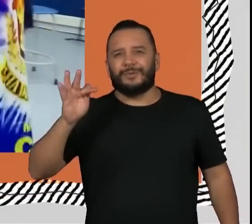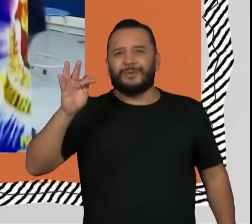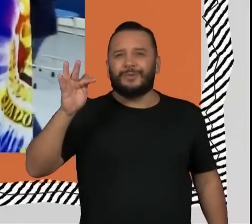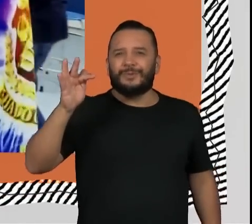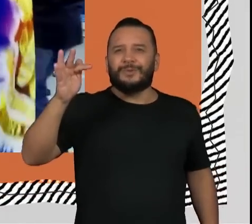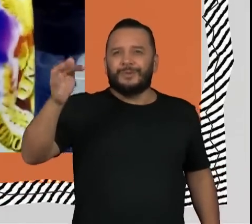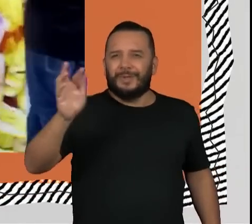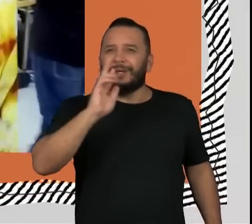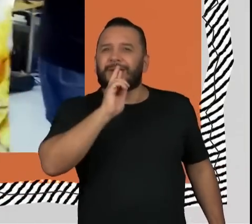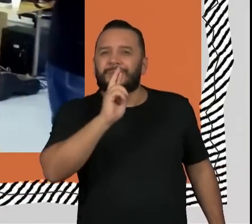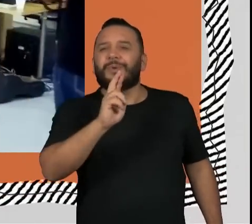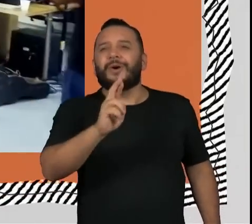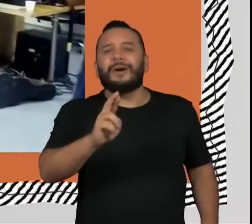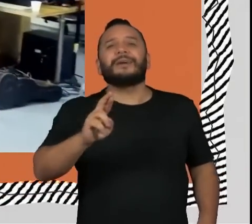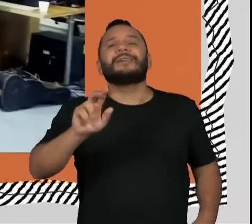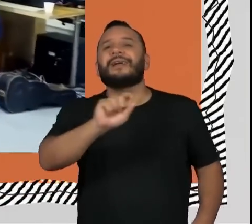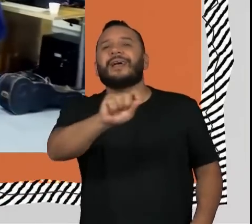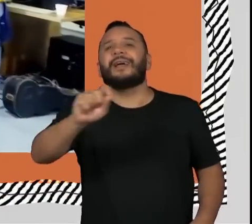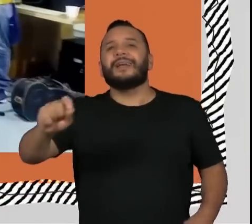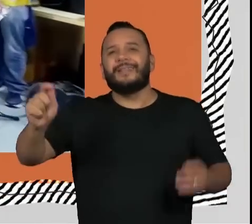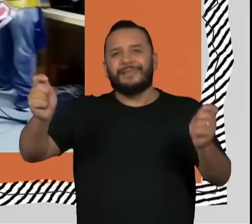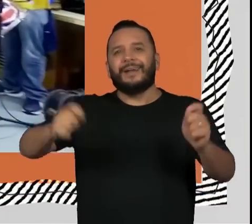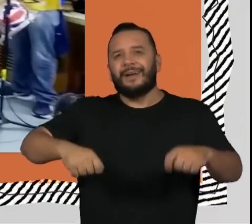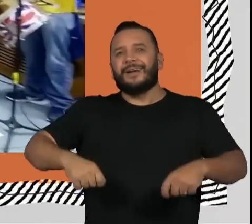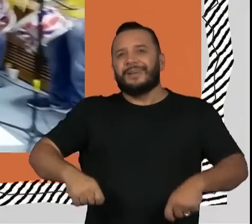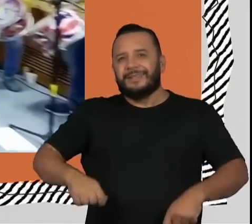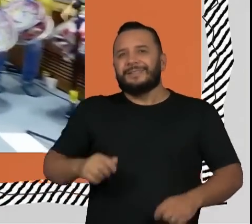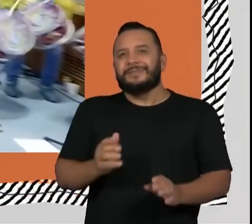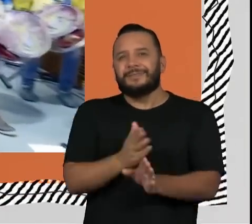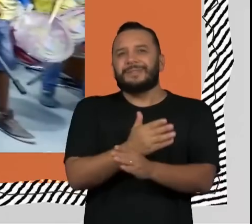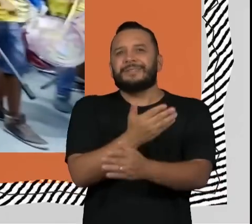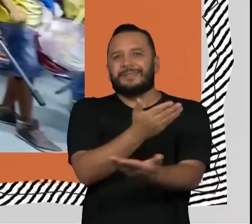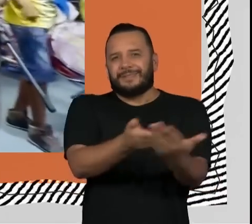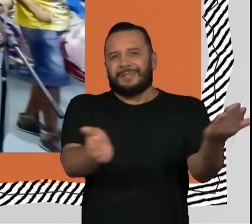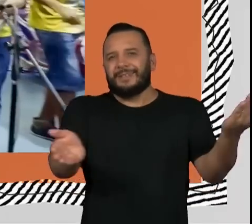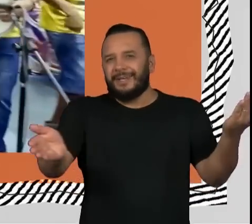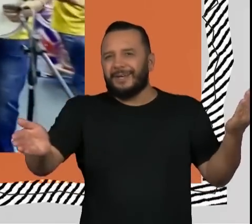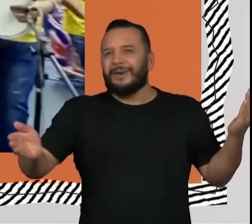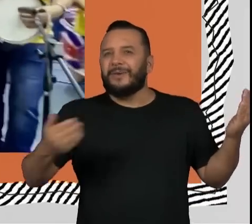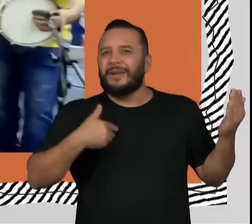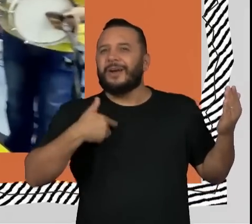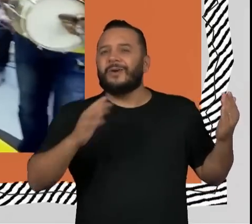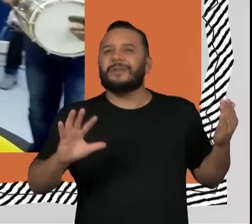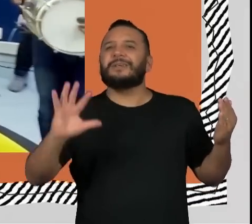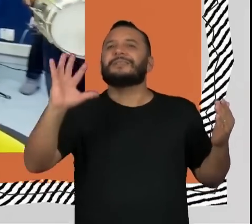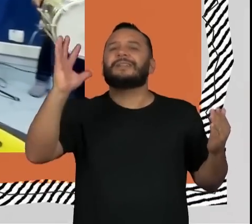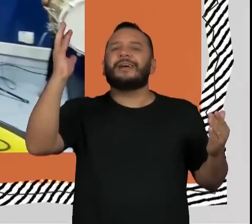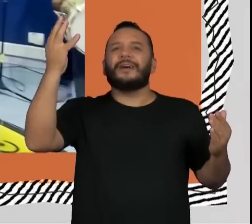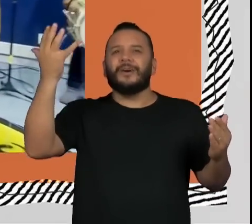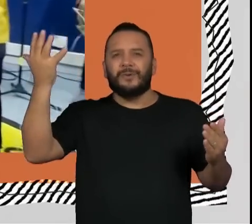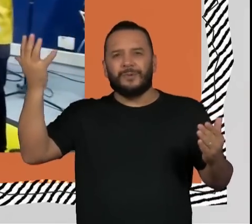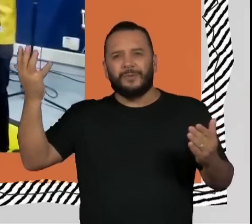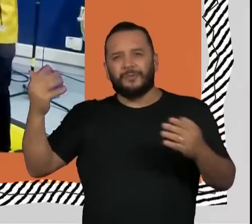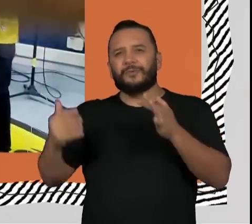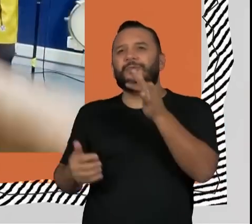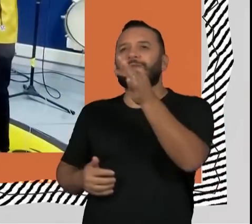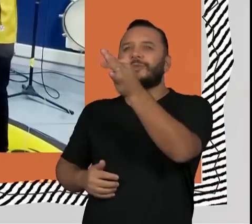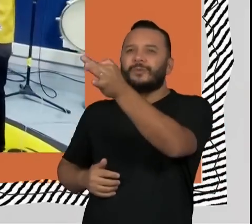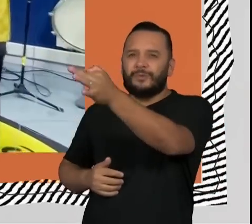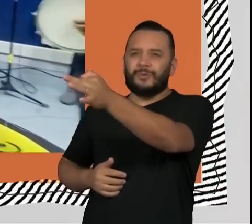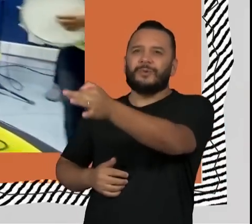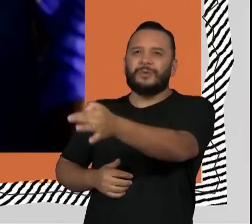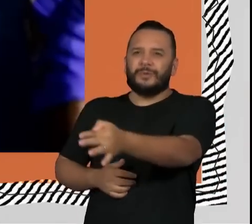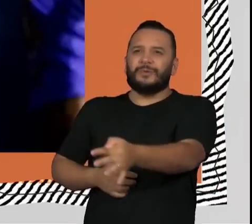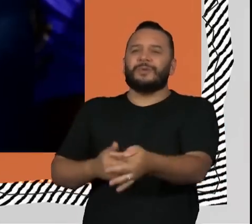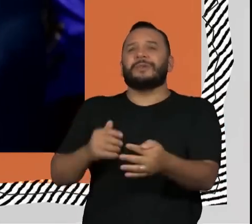responda quem você bebeu. Poderia vir acontecer, o meu destino será